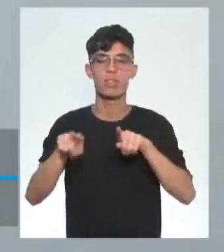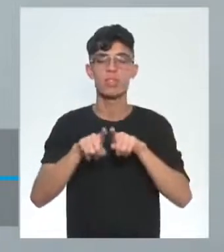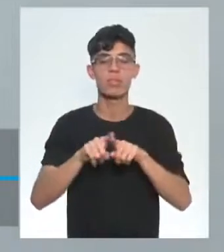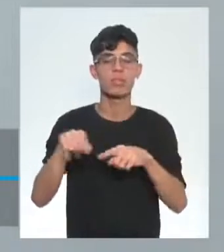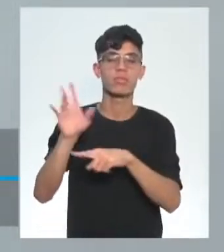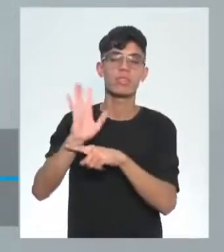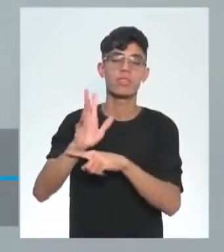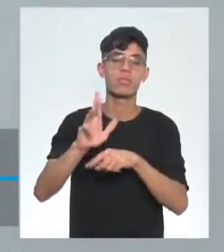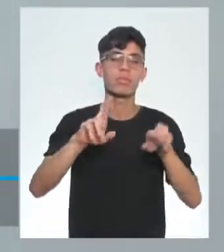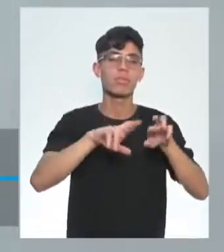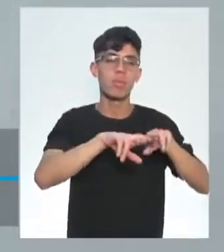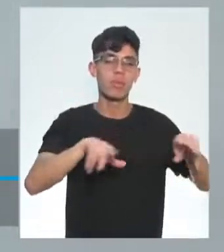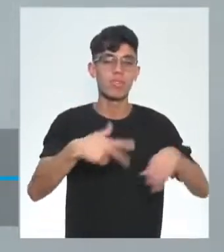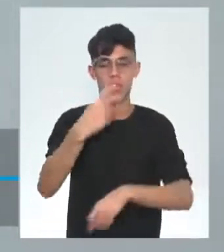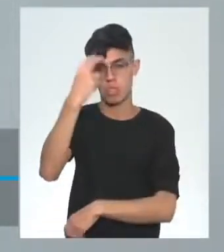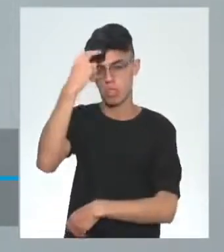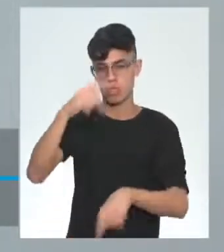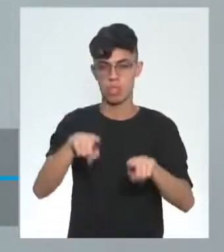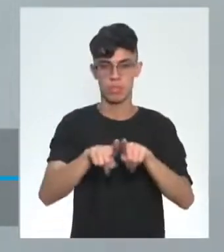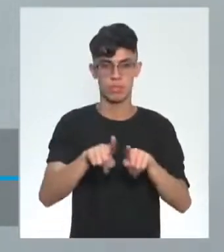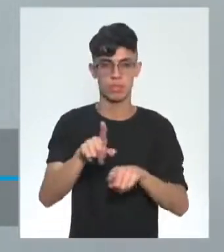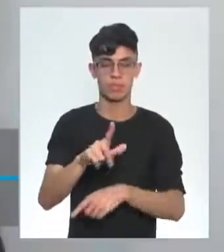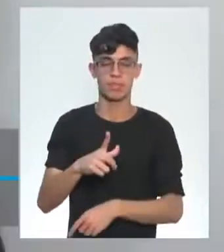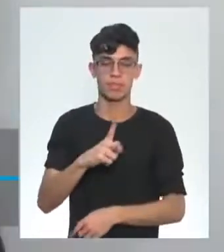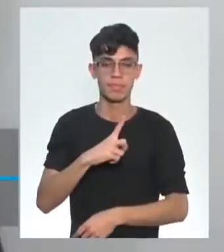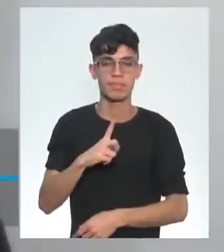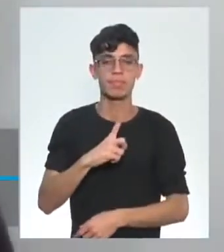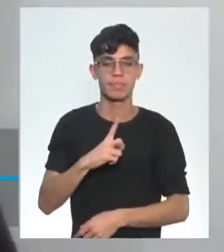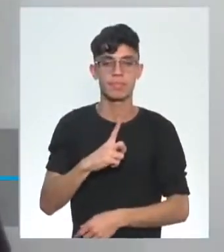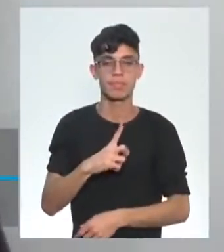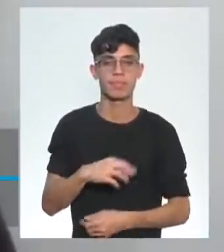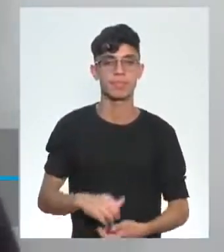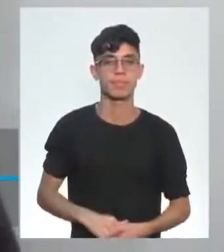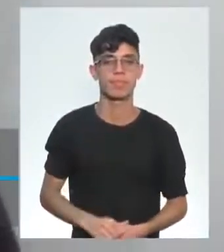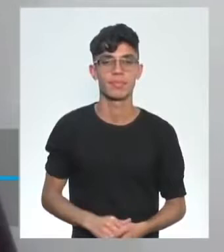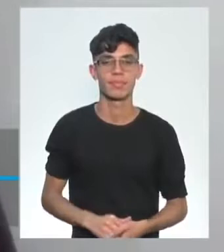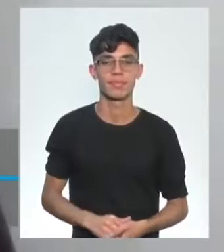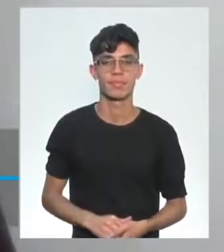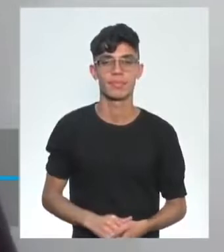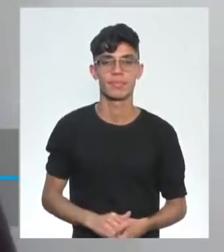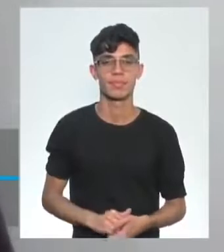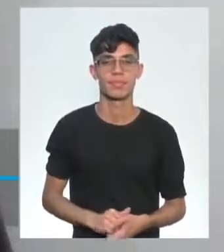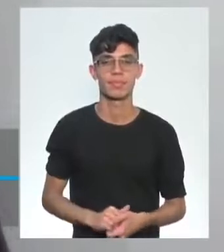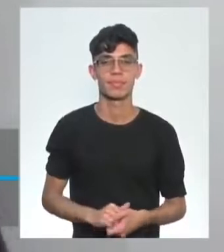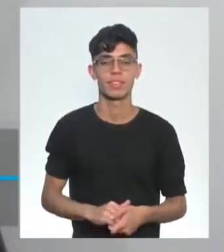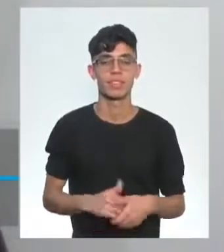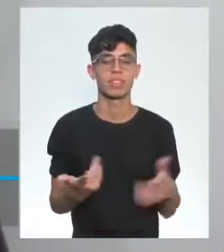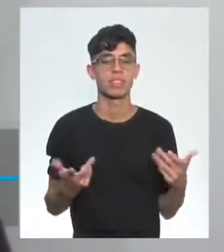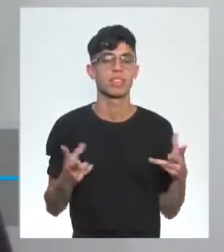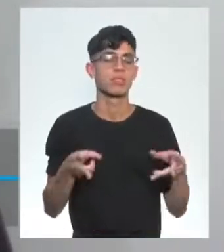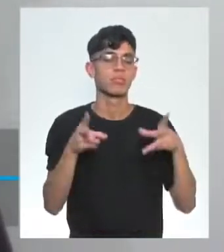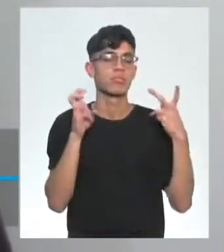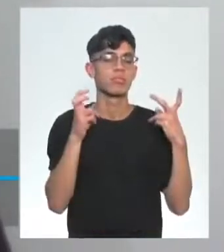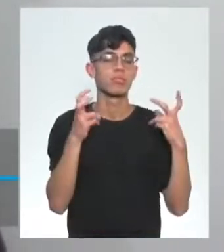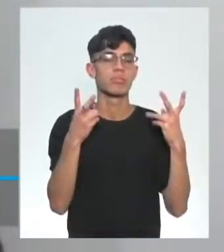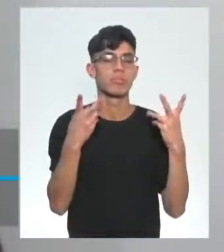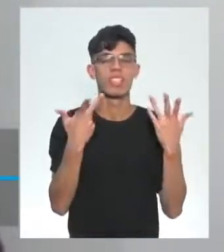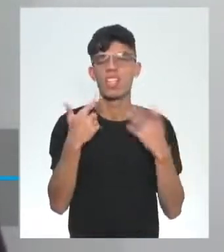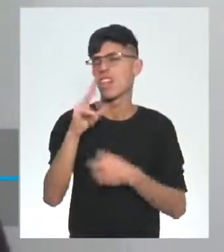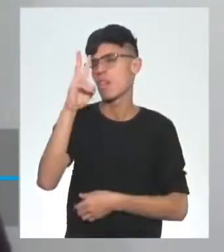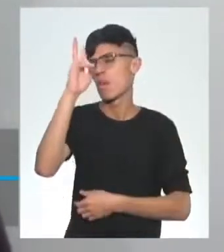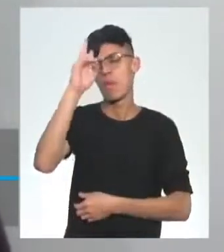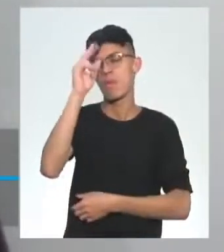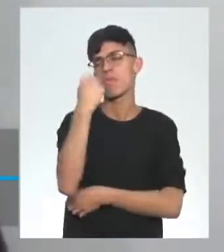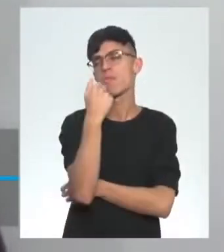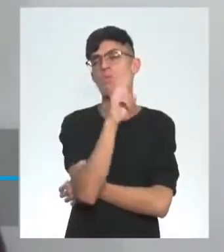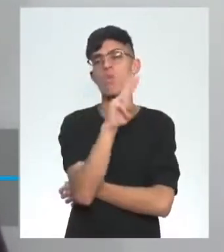e diversidade cultural, Mauro. Arrasamos aí, São Paulo. Tem uma coisa, mas maravilhoso, tem uma coisa que eu vi num filme, um filme que eu não vou lembrar o